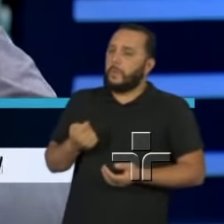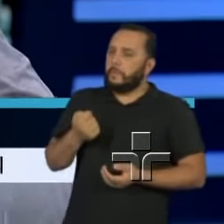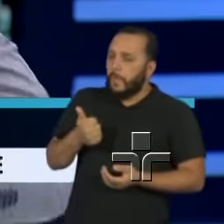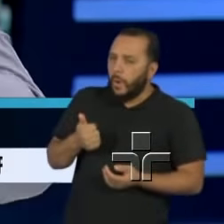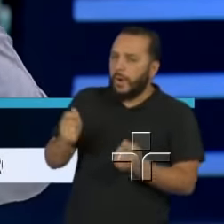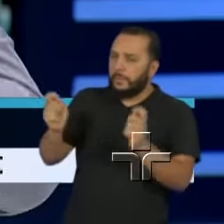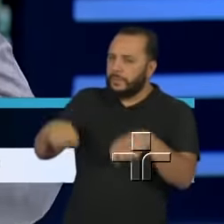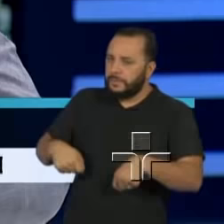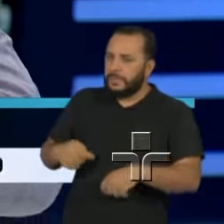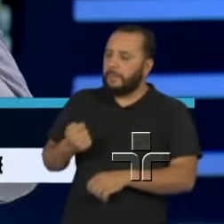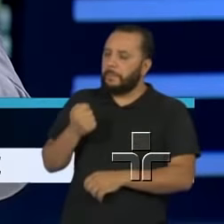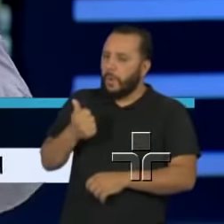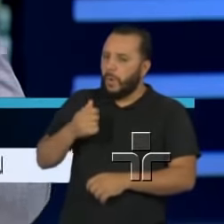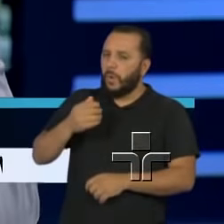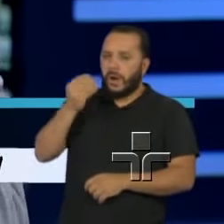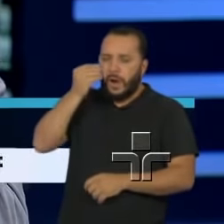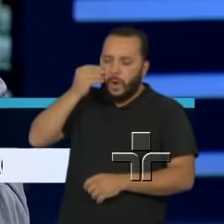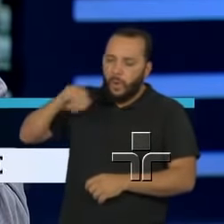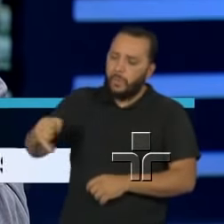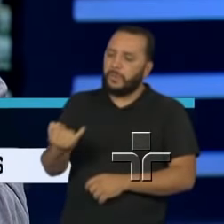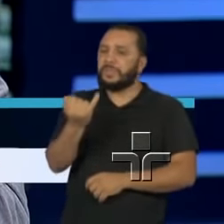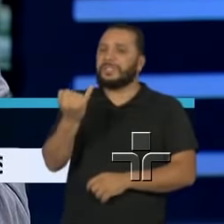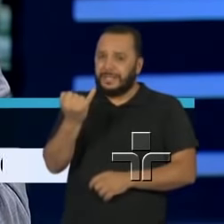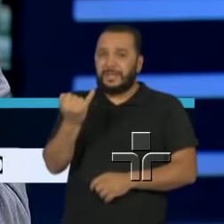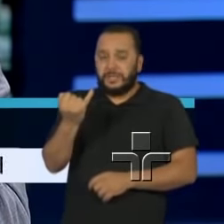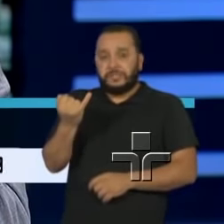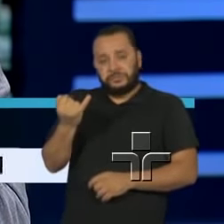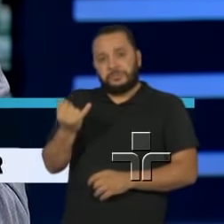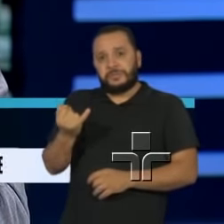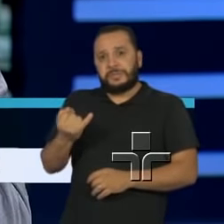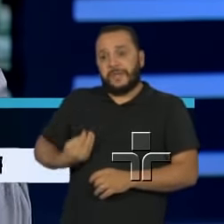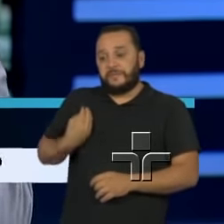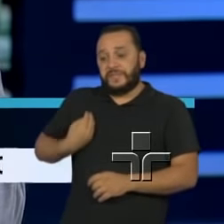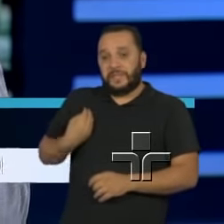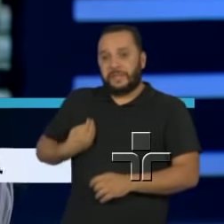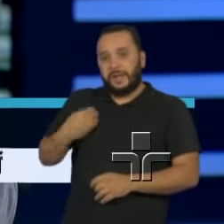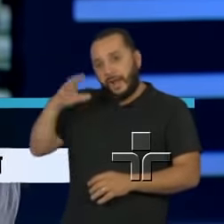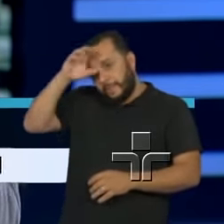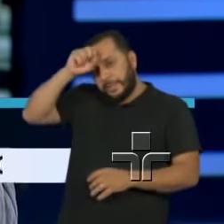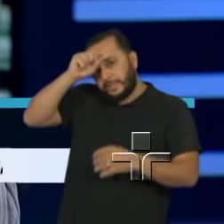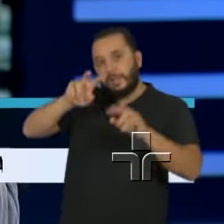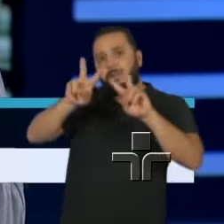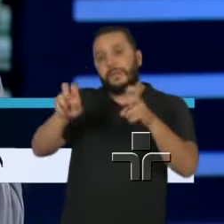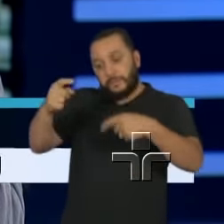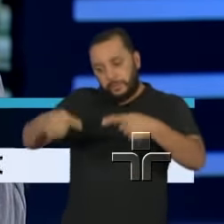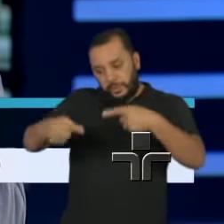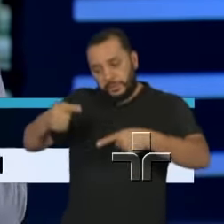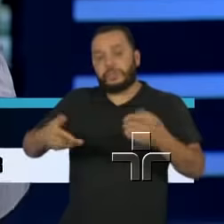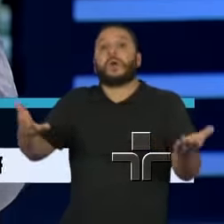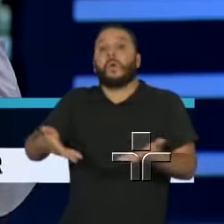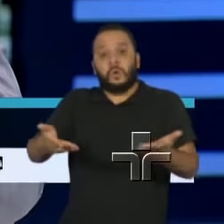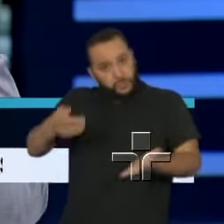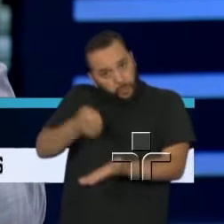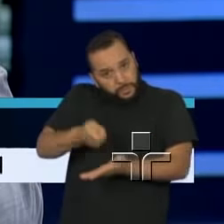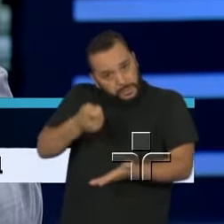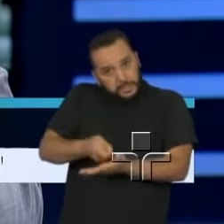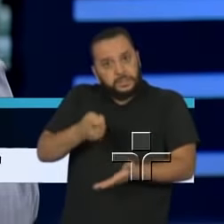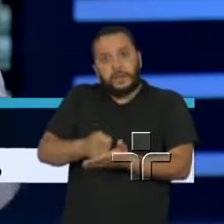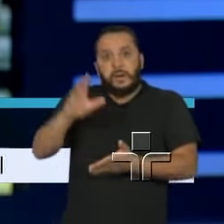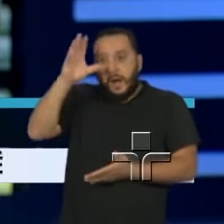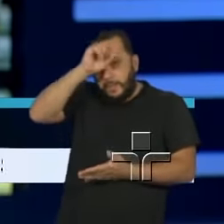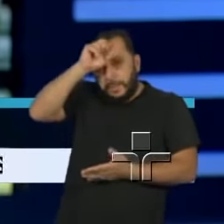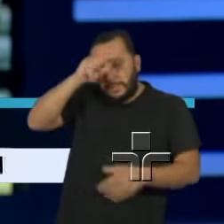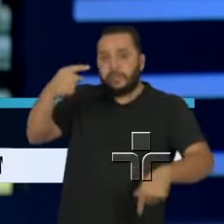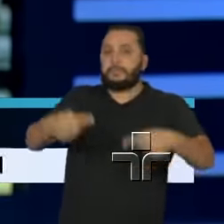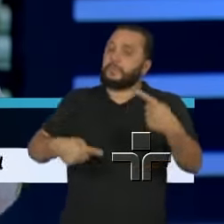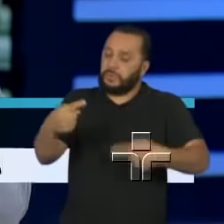fazer essa qualificação na trajetória de desenvolvimento pessoal. De modo que é quase que uma necessidade, uma obrigação numa situação normal.